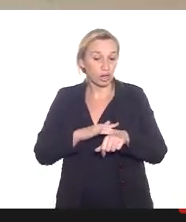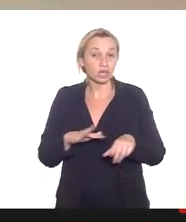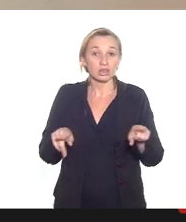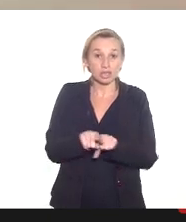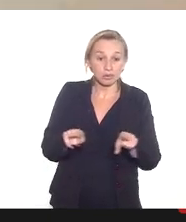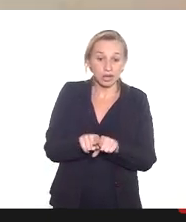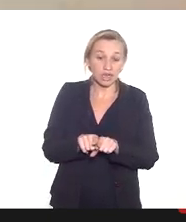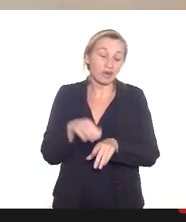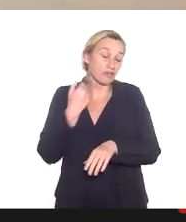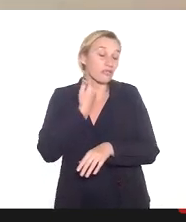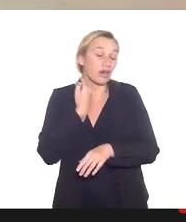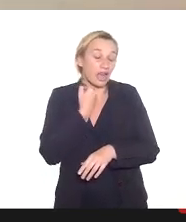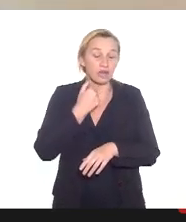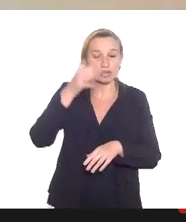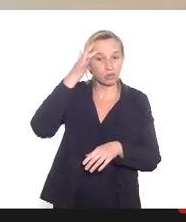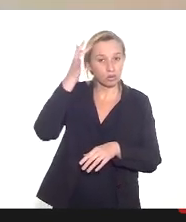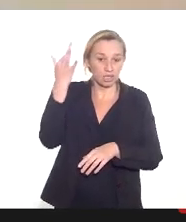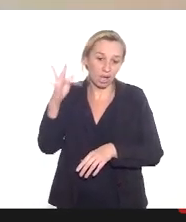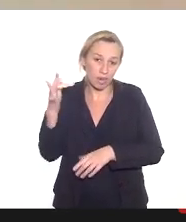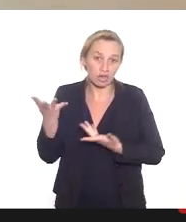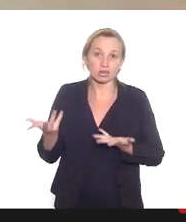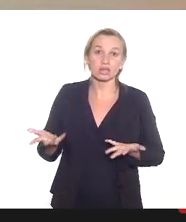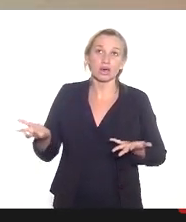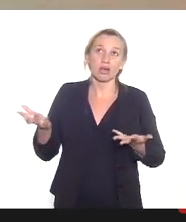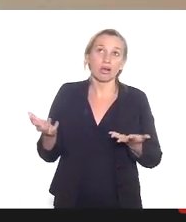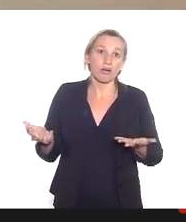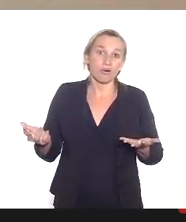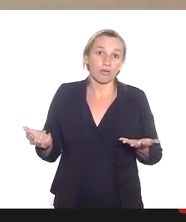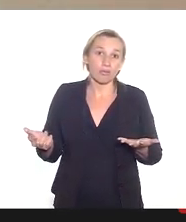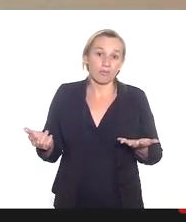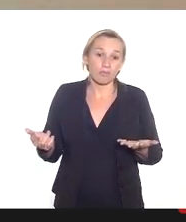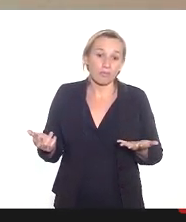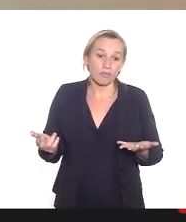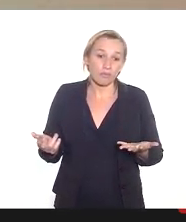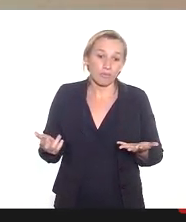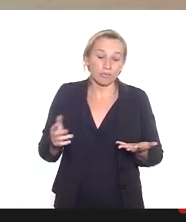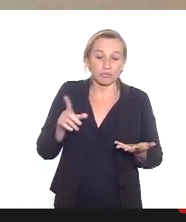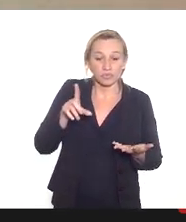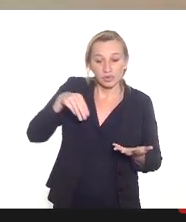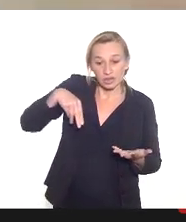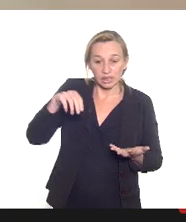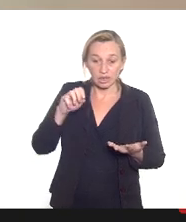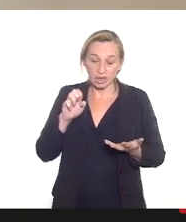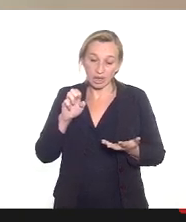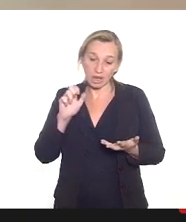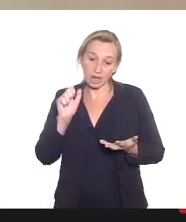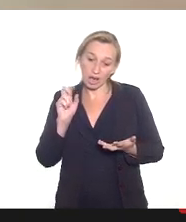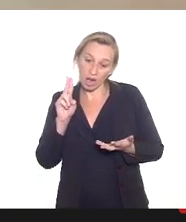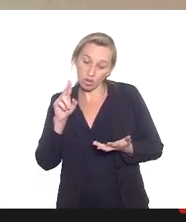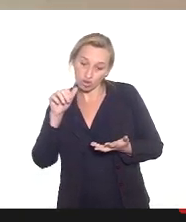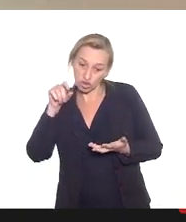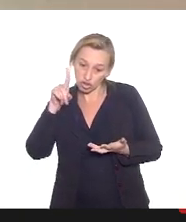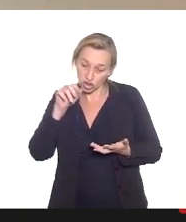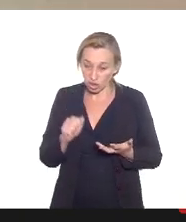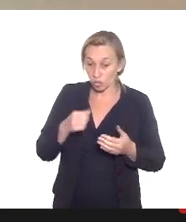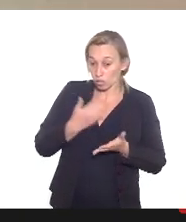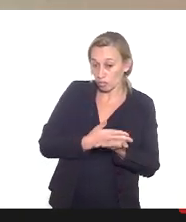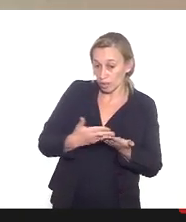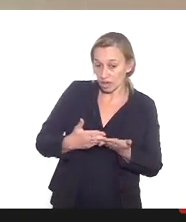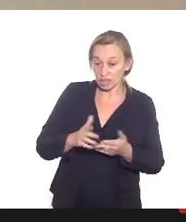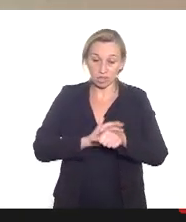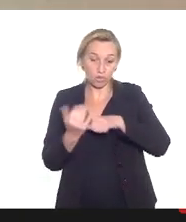curso com febre com dor de cabeça com mialgia assim toma o começa a por vídeo